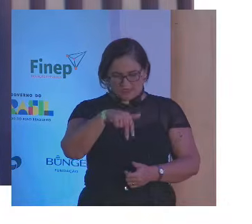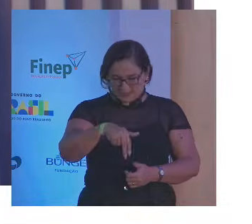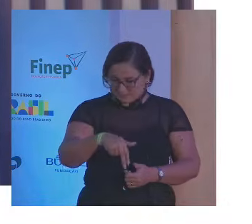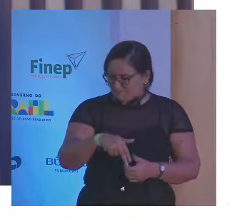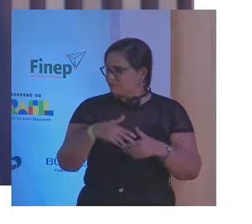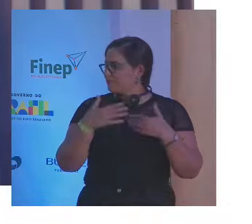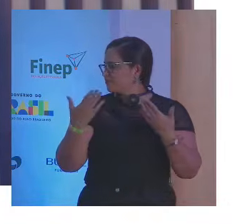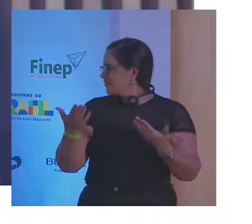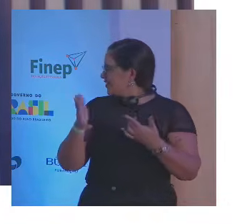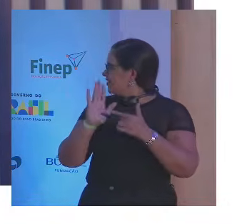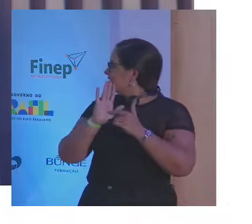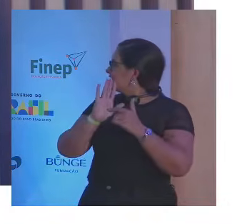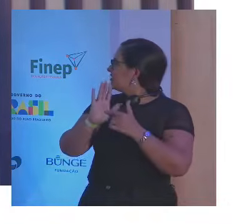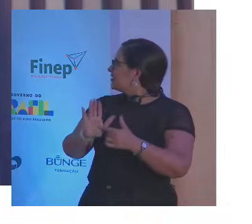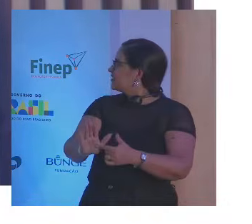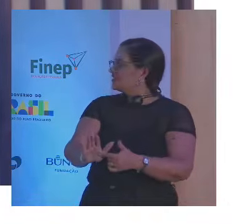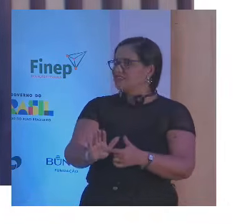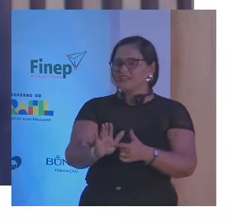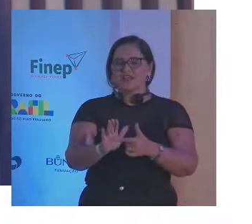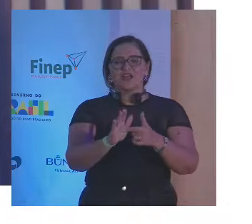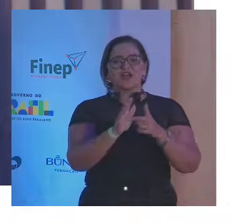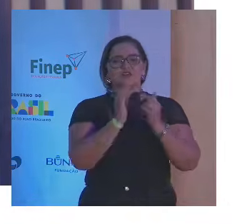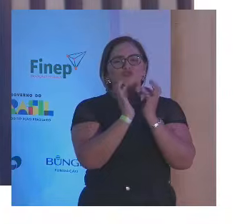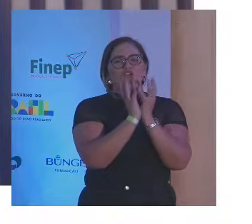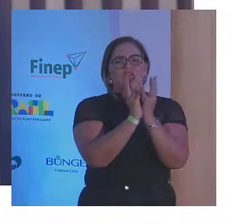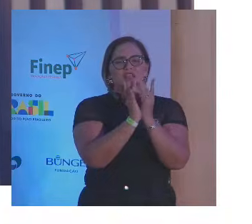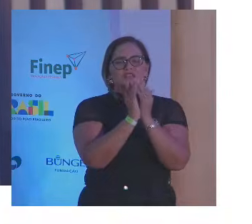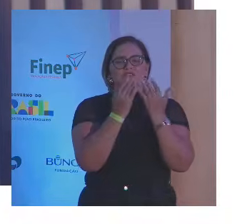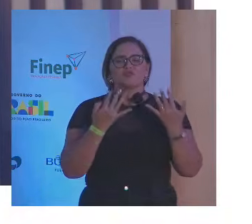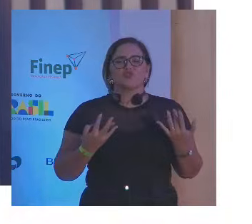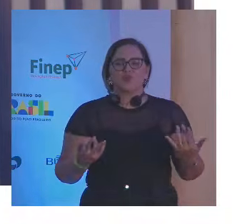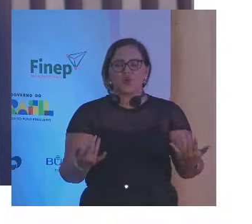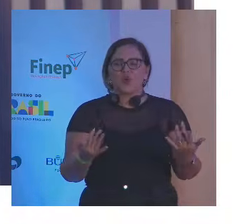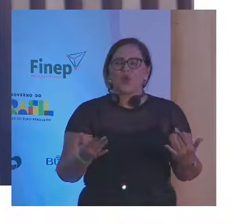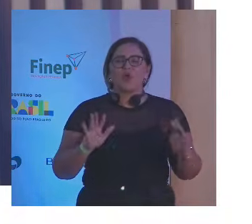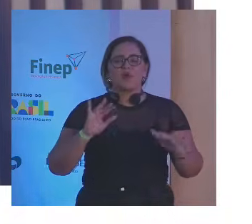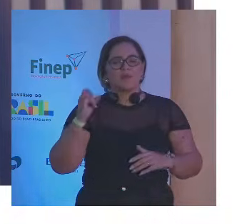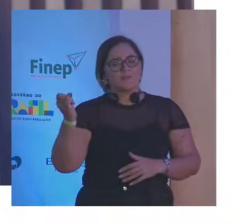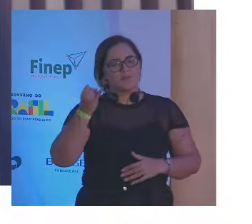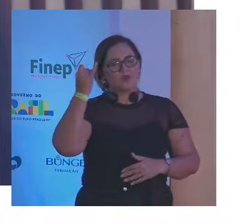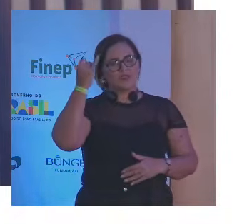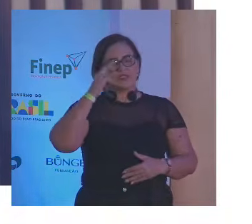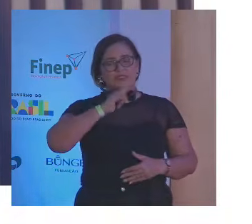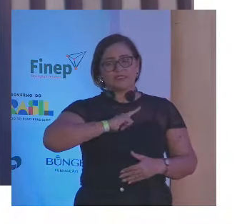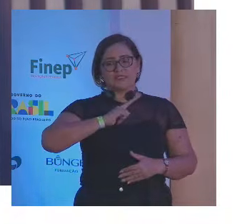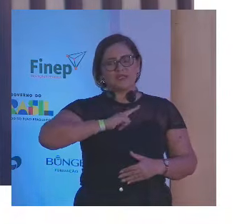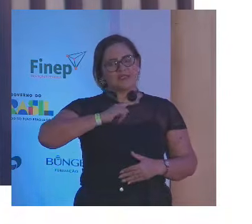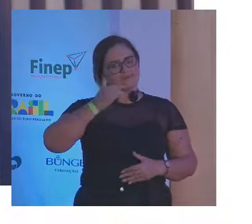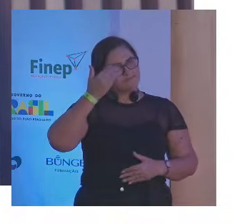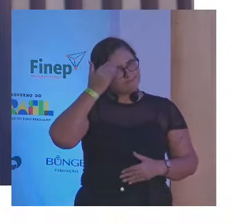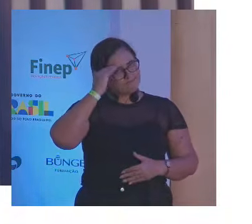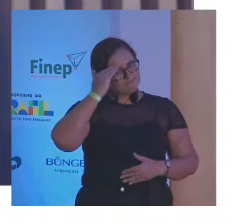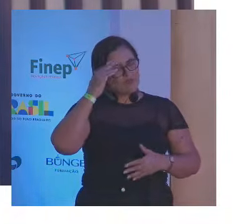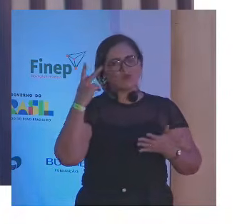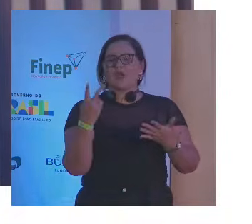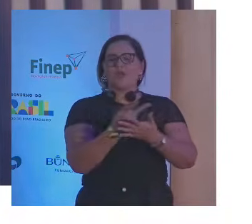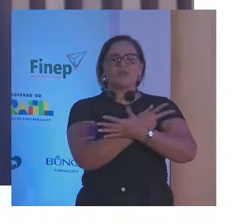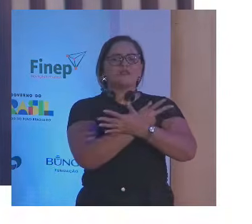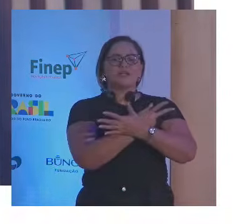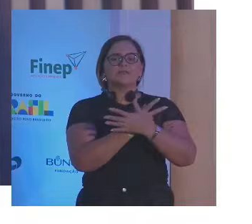vai fazer com os recifes de coral, mas é importante a gente ter ciência do que está